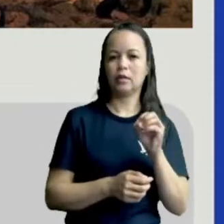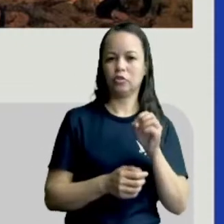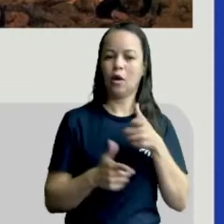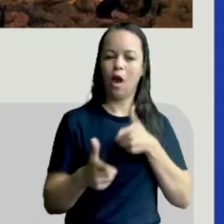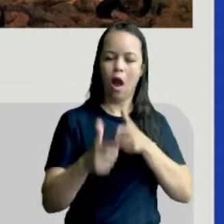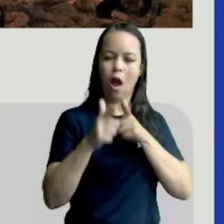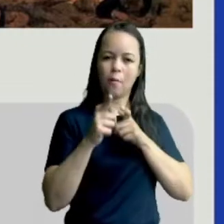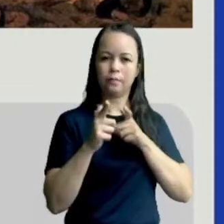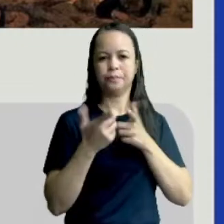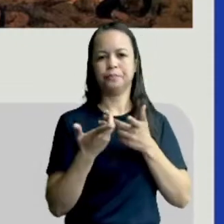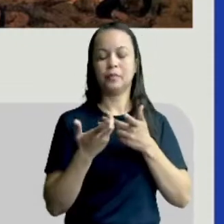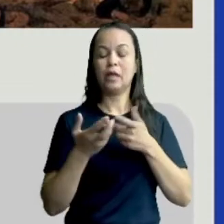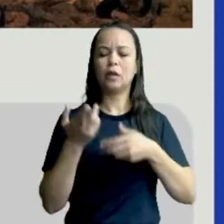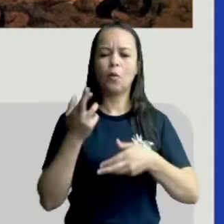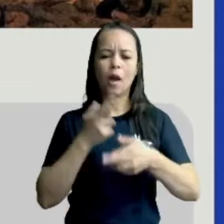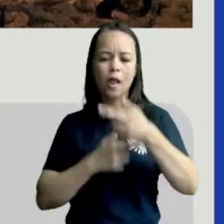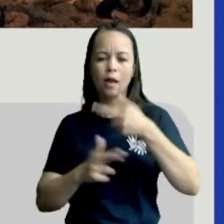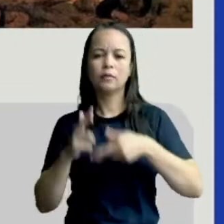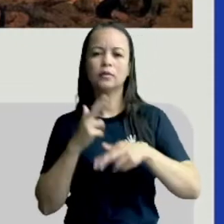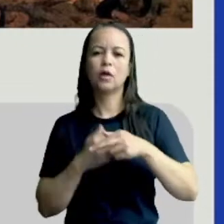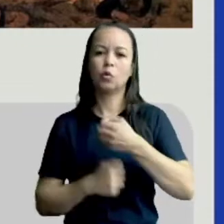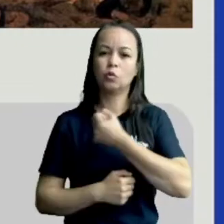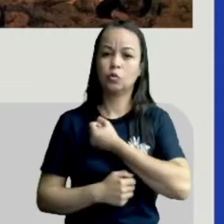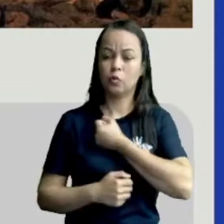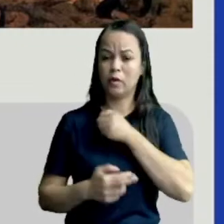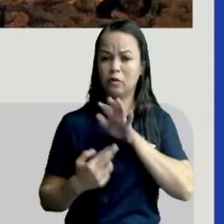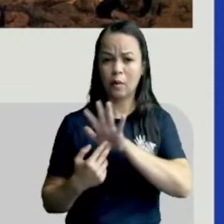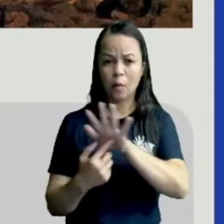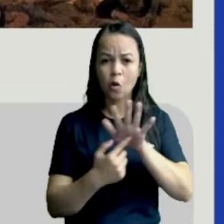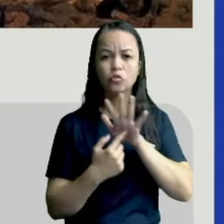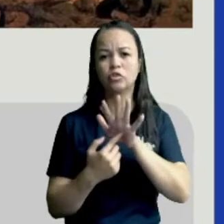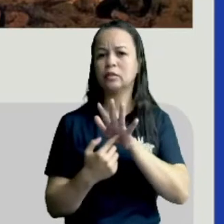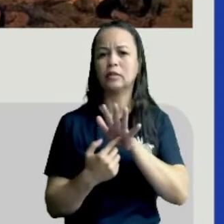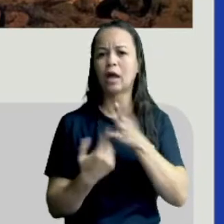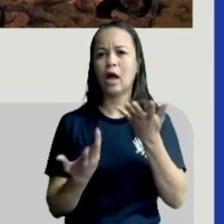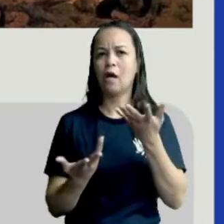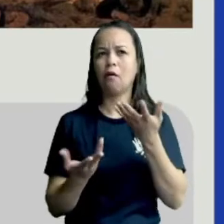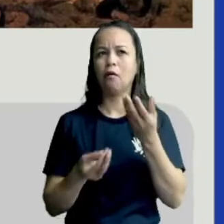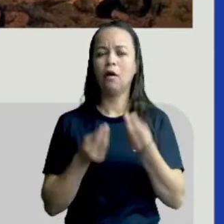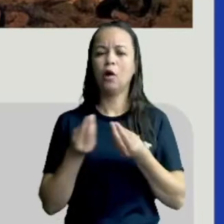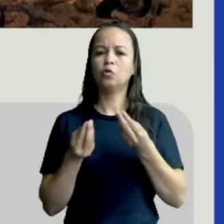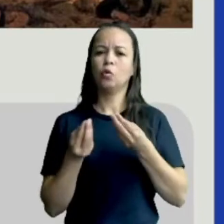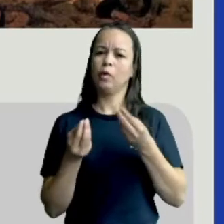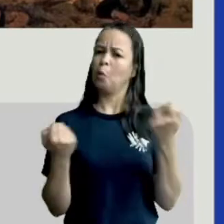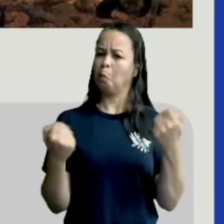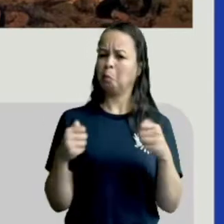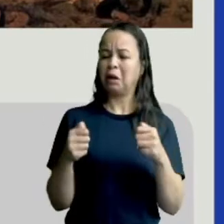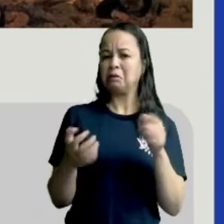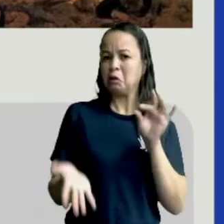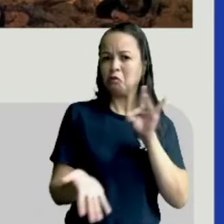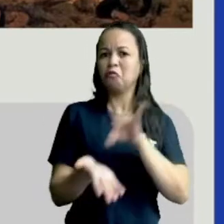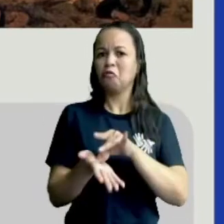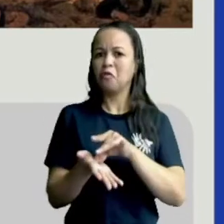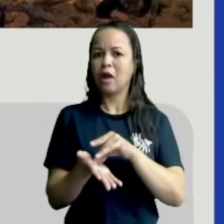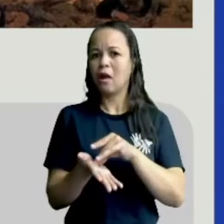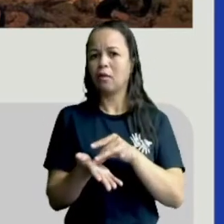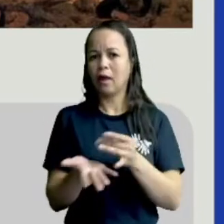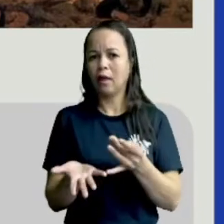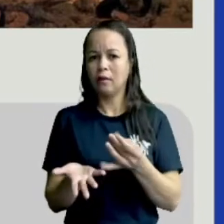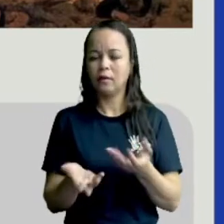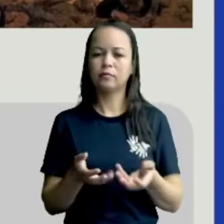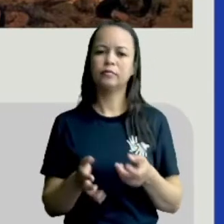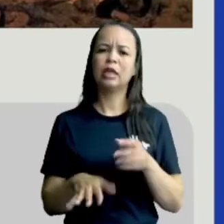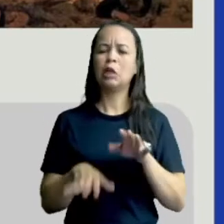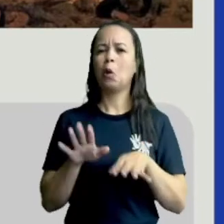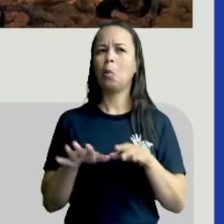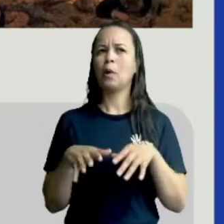número nem sempre vai vir especificada como um número preciso, né? Inteiro. Então, ali ele deu